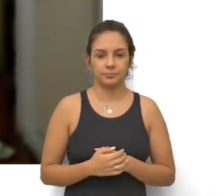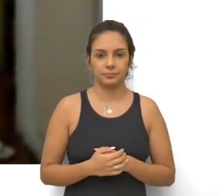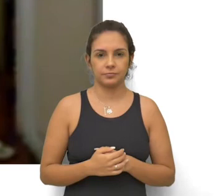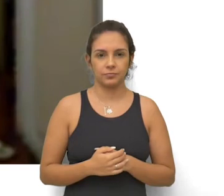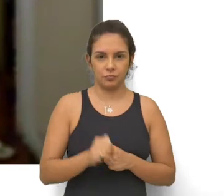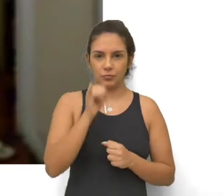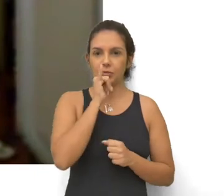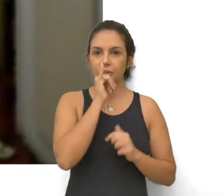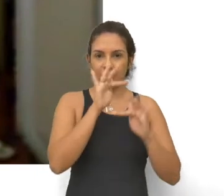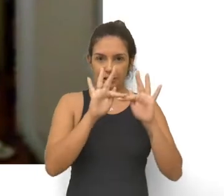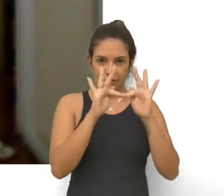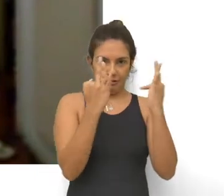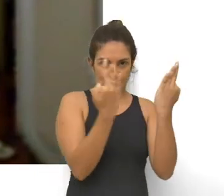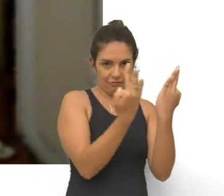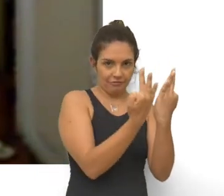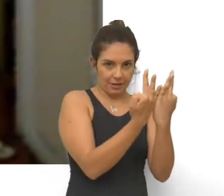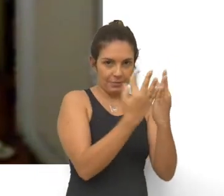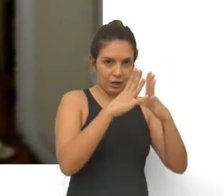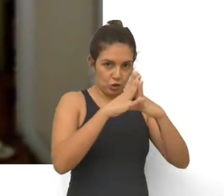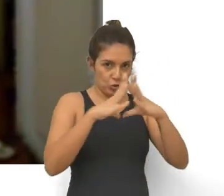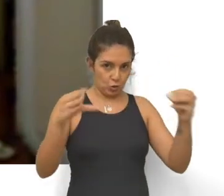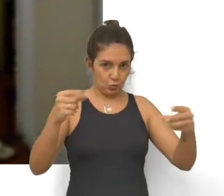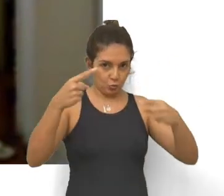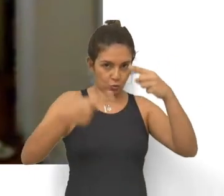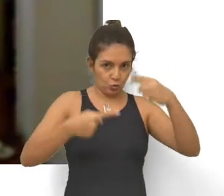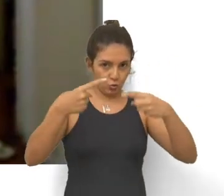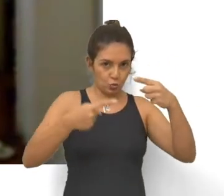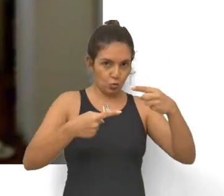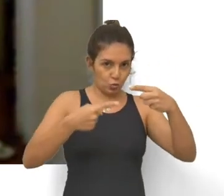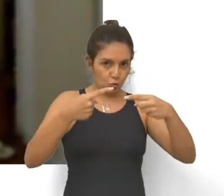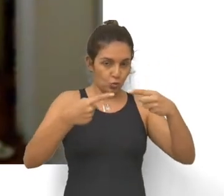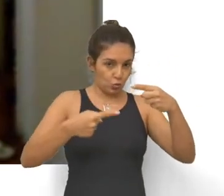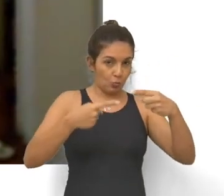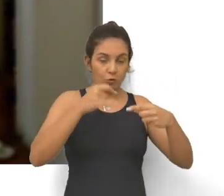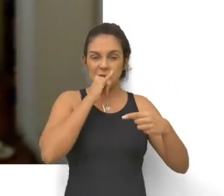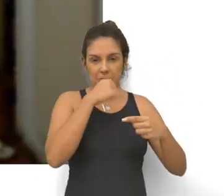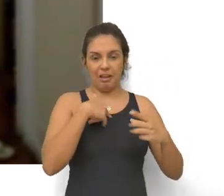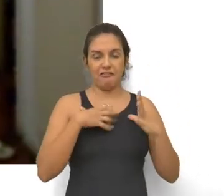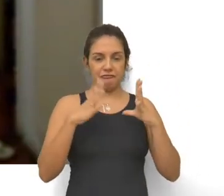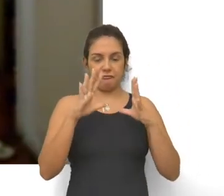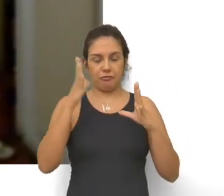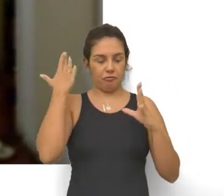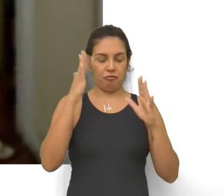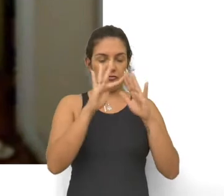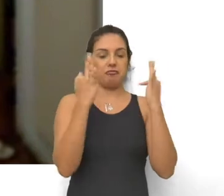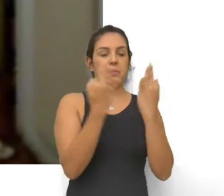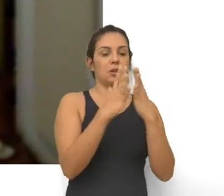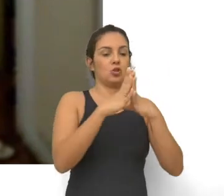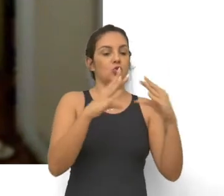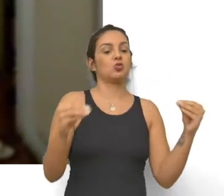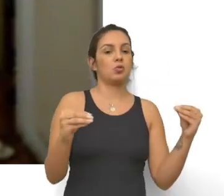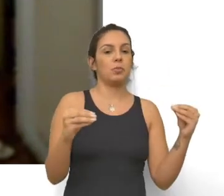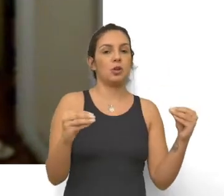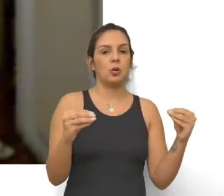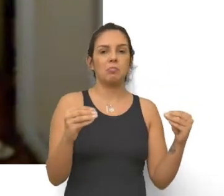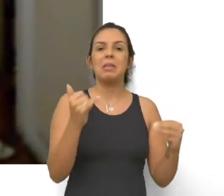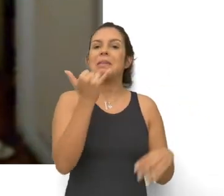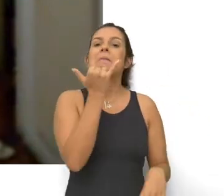os parentes dos desaparecidos políticos, eles nunca vão perdoar o Estado. E não devem perdoar. Não